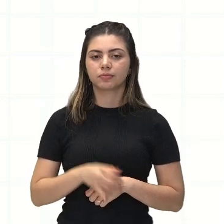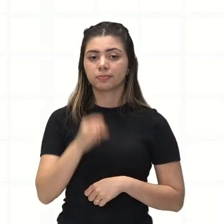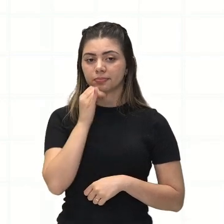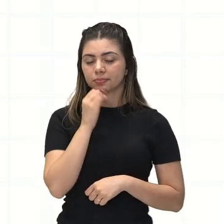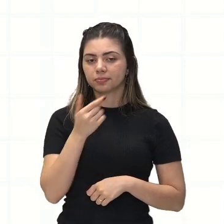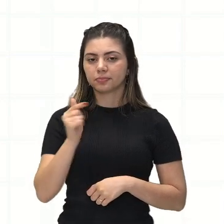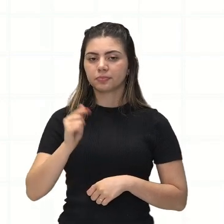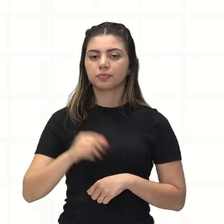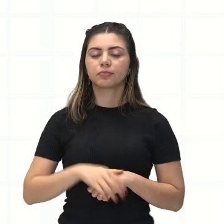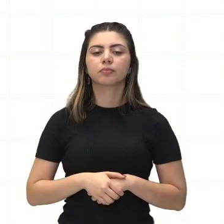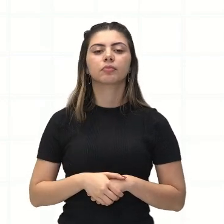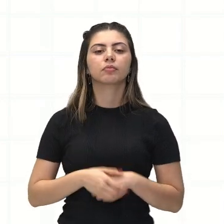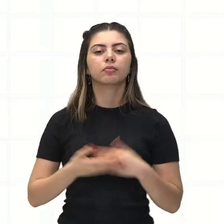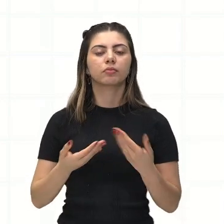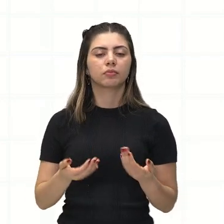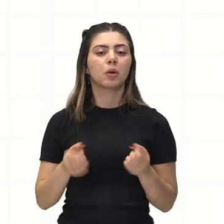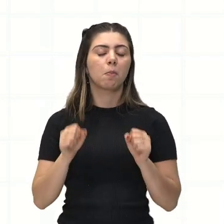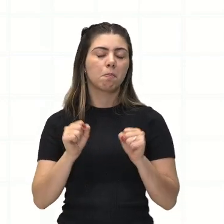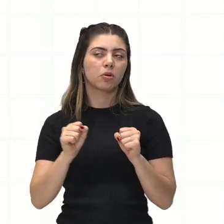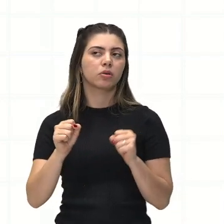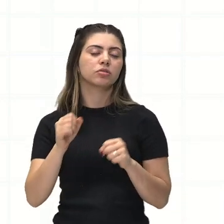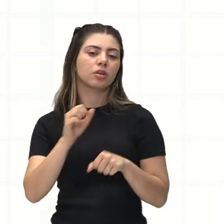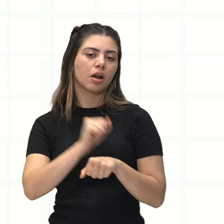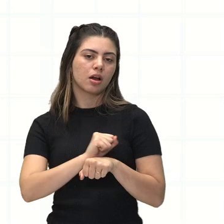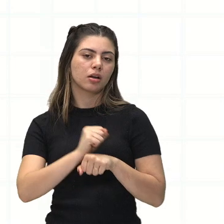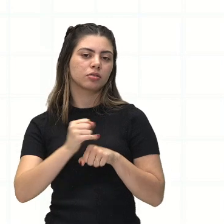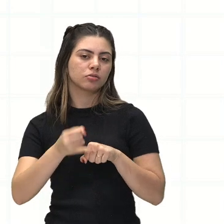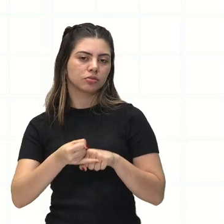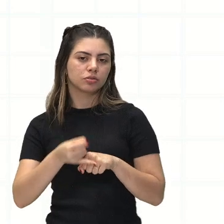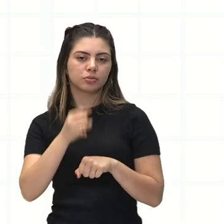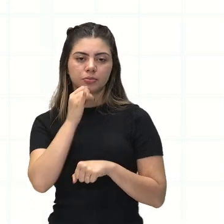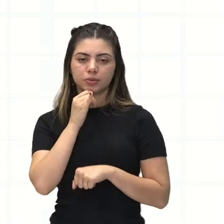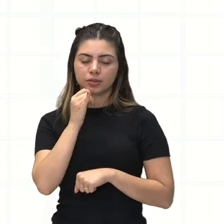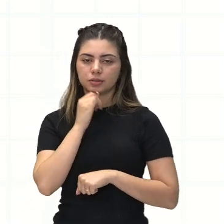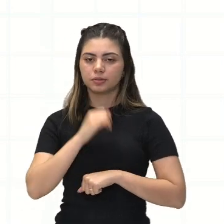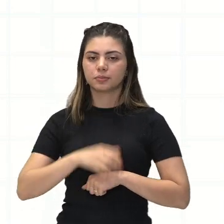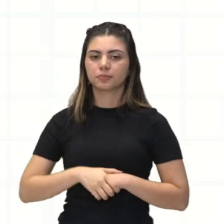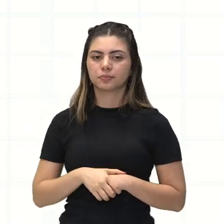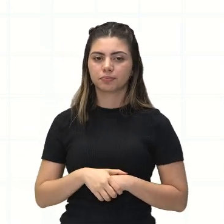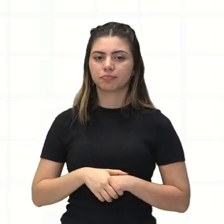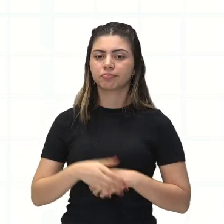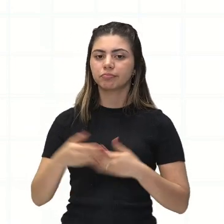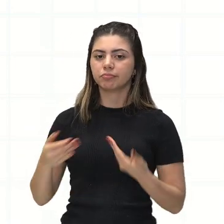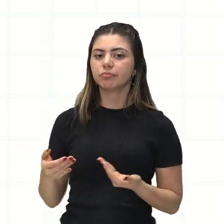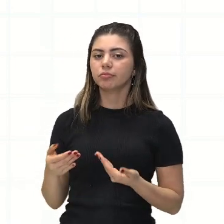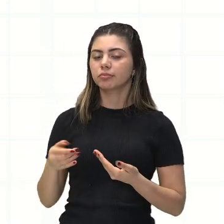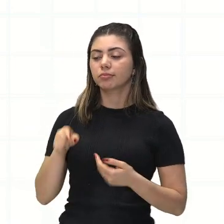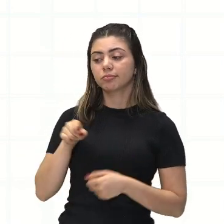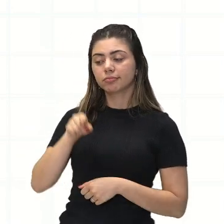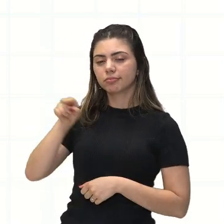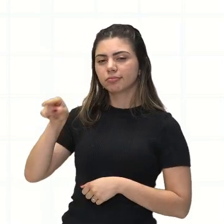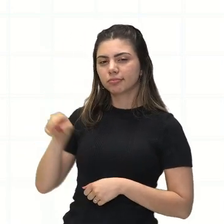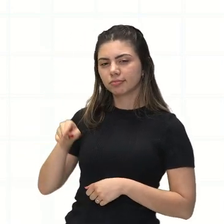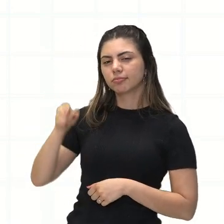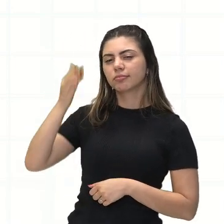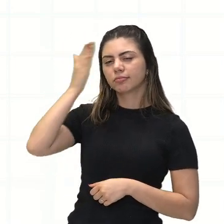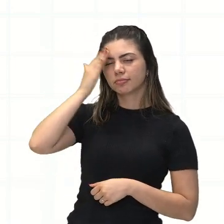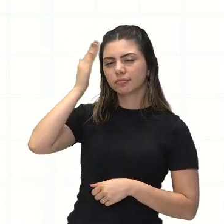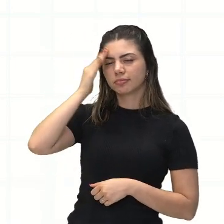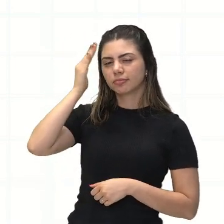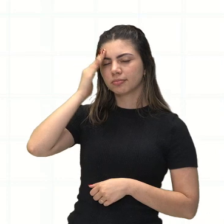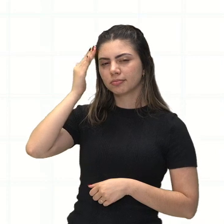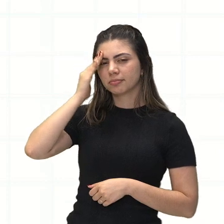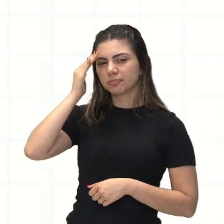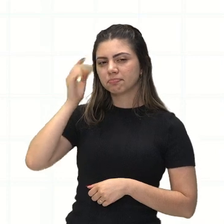Também pode aparecer em adjetivos, como no exemplo, eles estavam cientes da importância da preservação